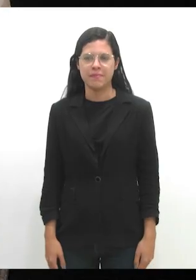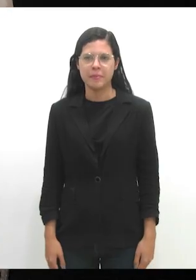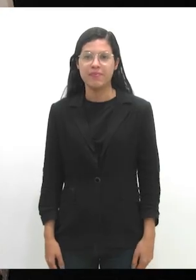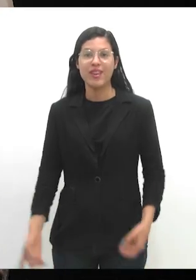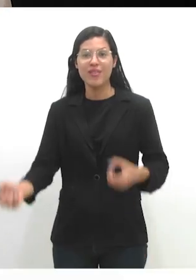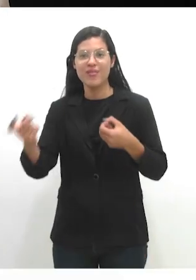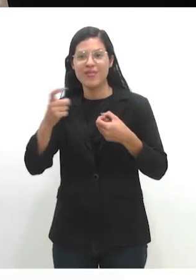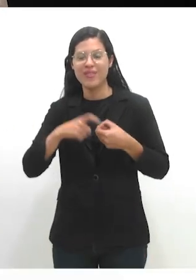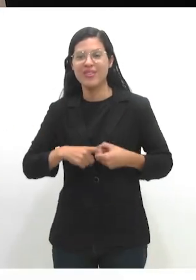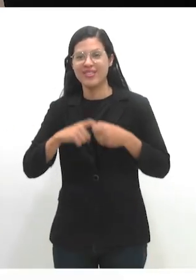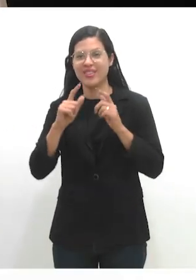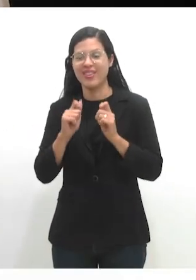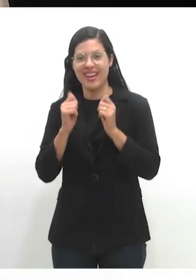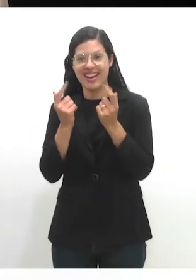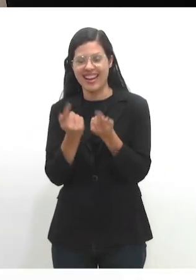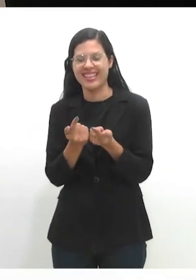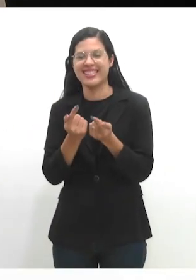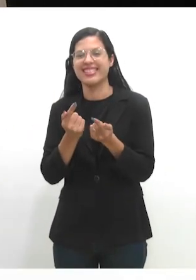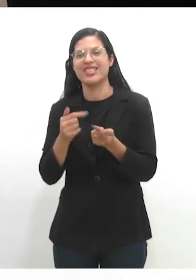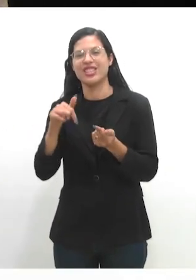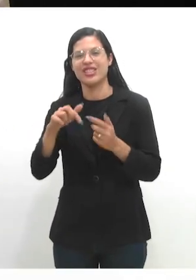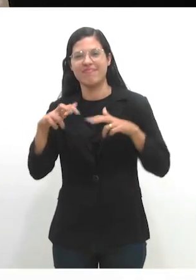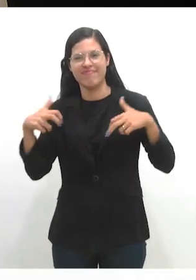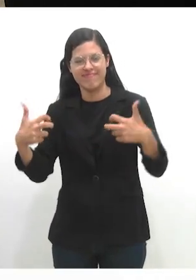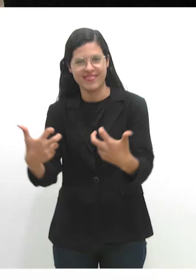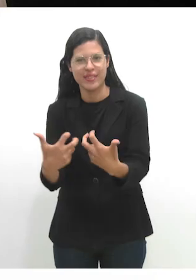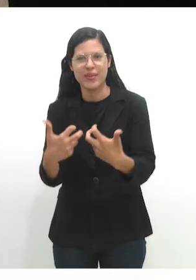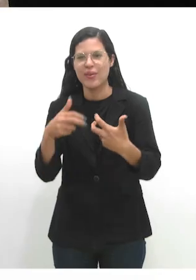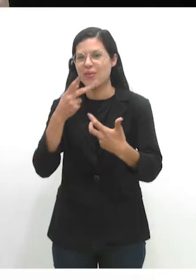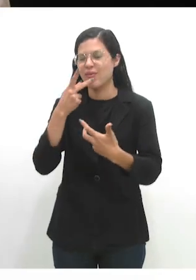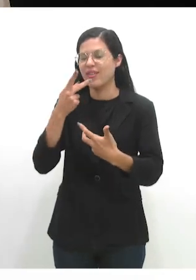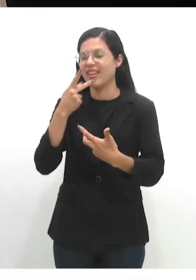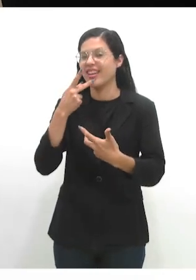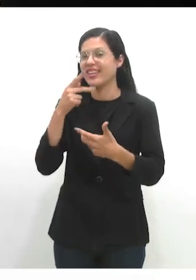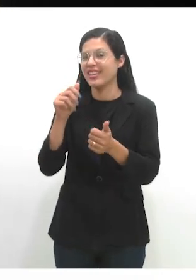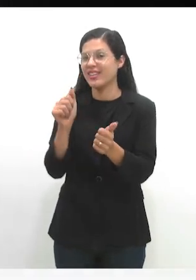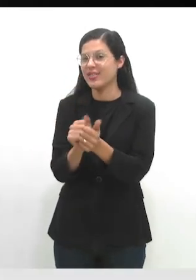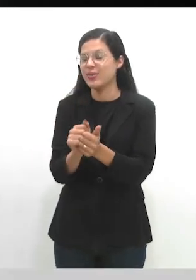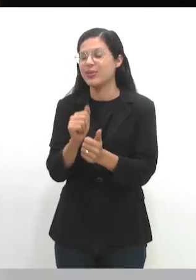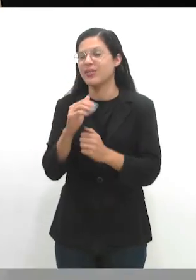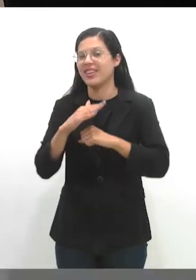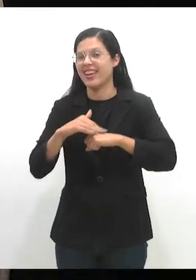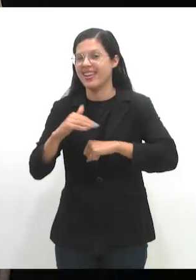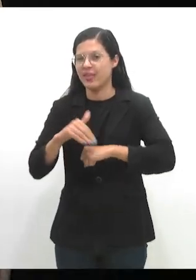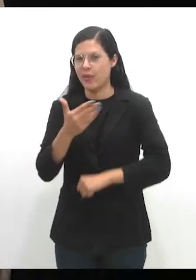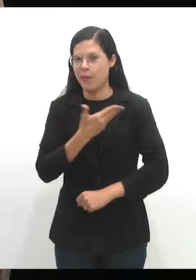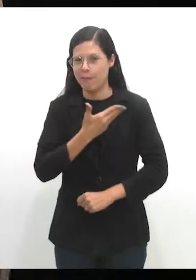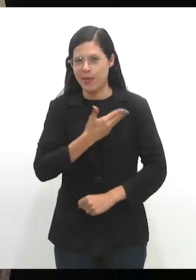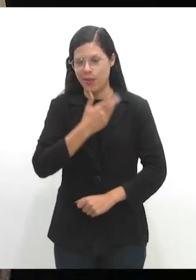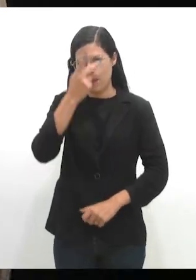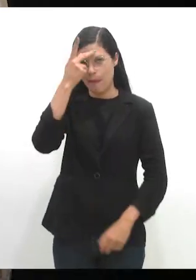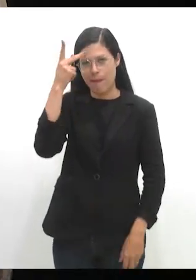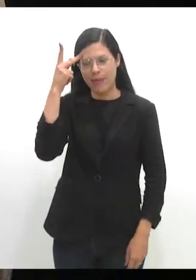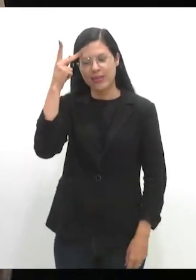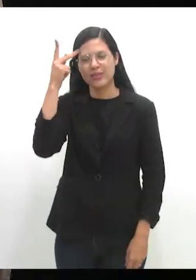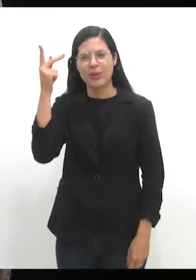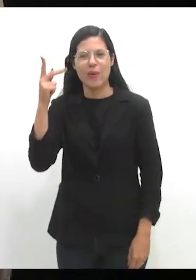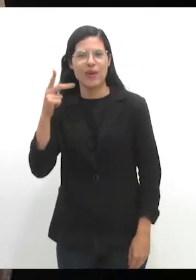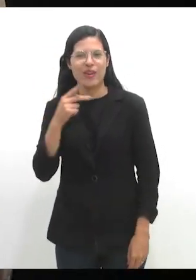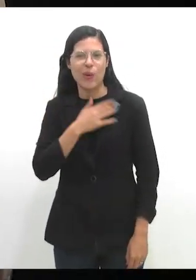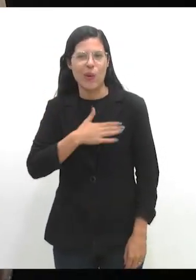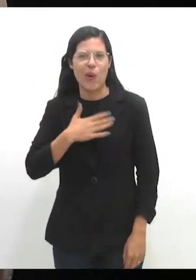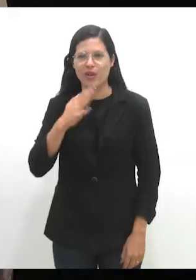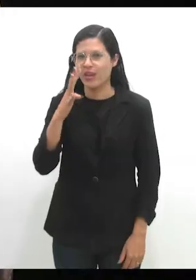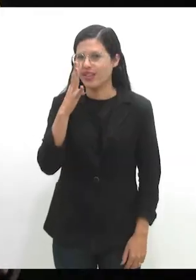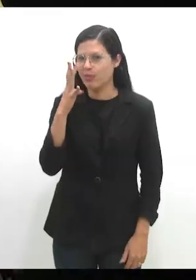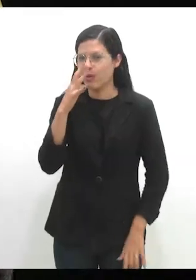Voltando com o nosso Alerj Revista, e como eu disse, quem está aqui comigo é meu querido amigo, uma pessoa de quem sou fã, admiradora do